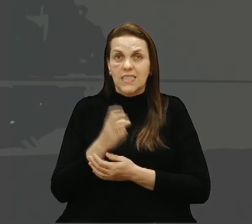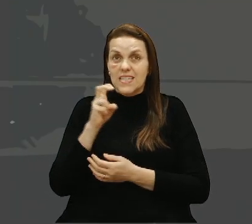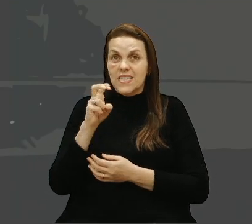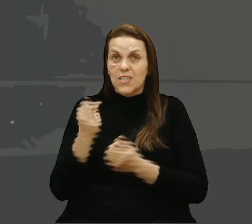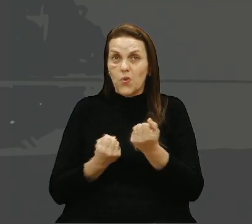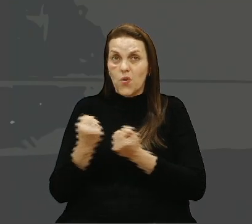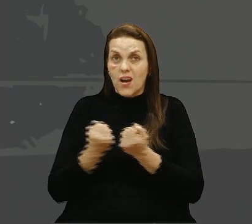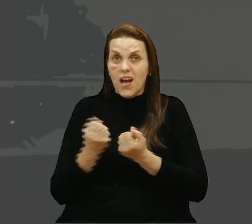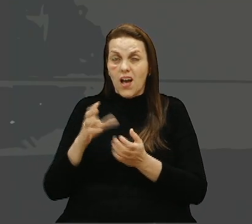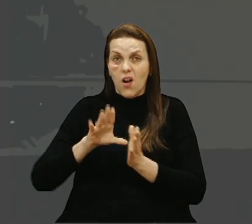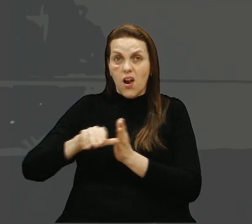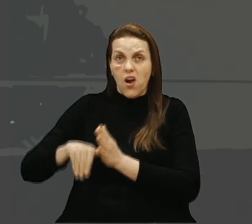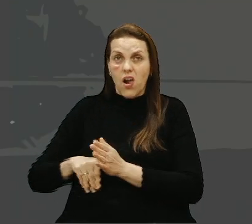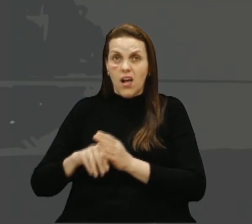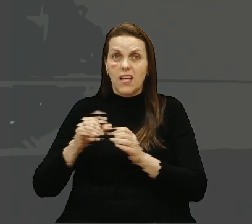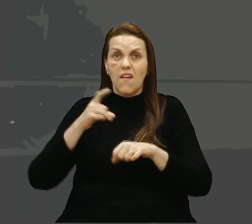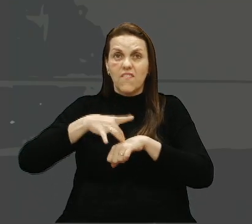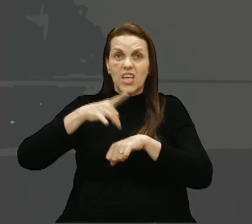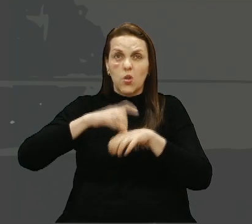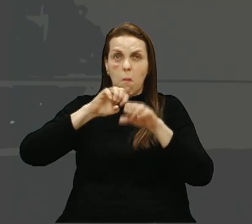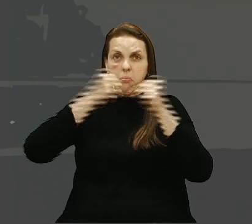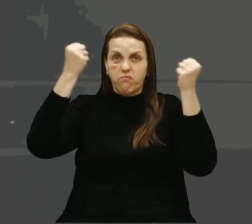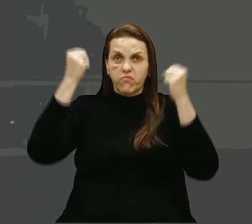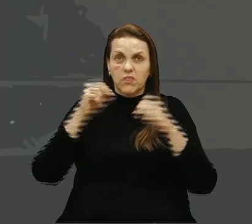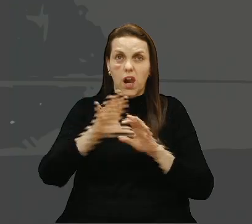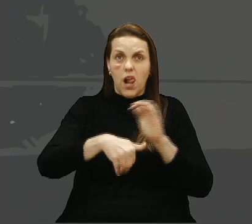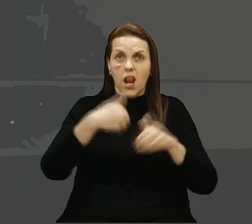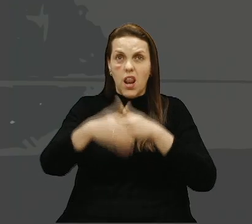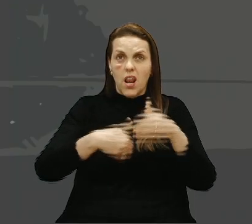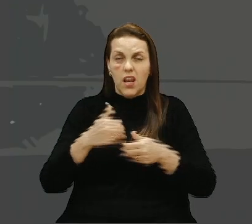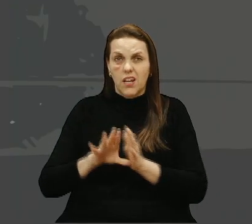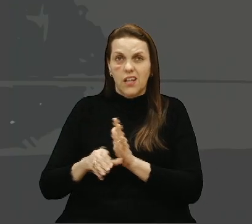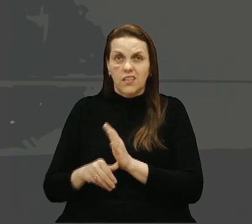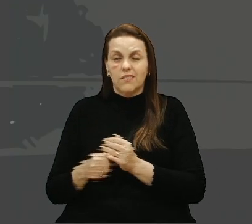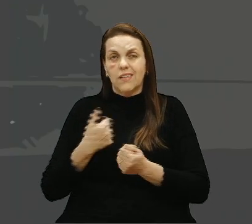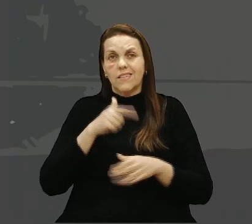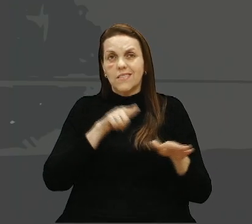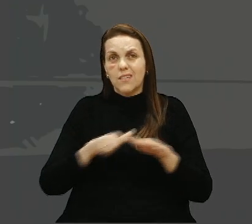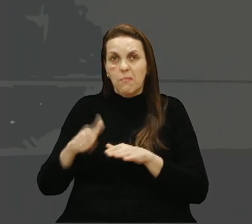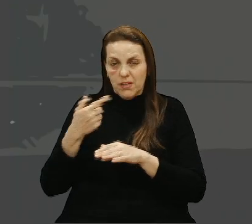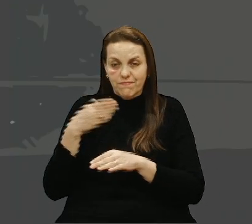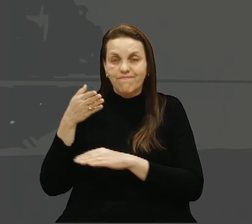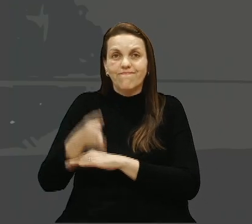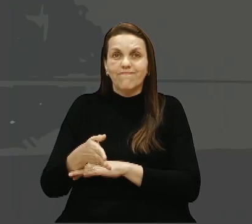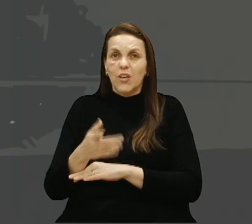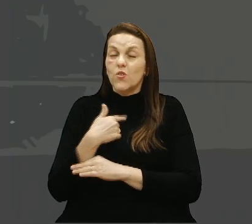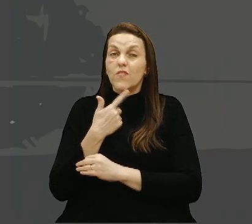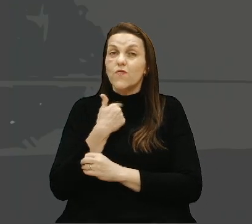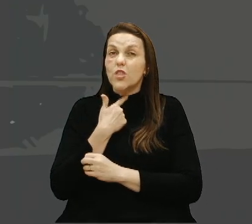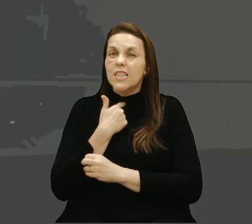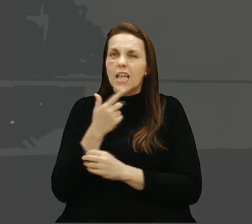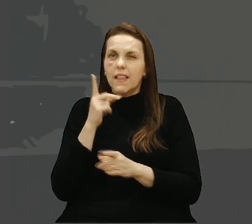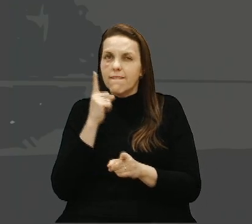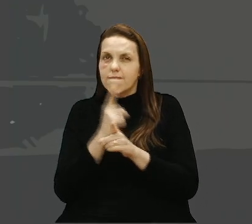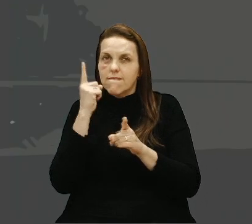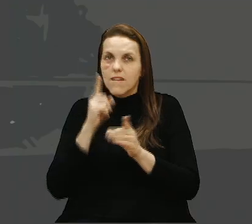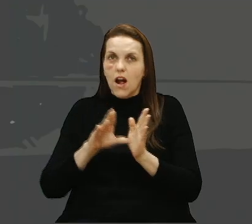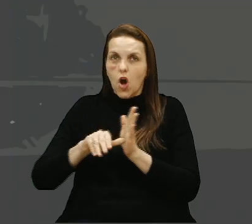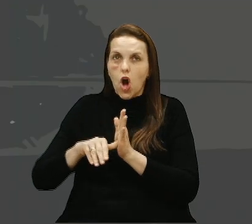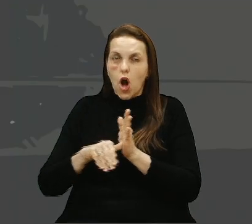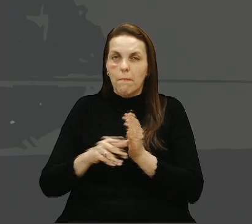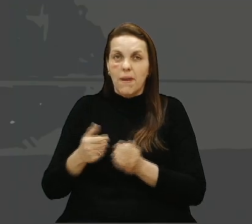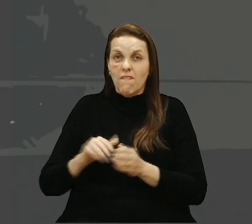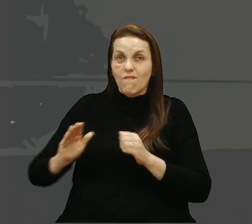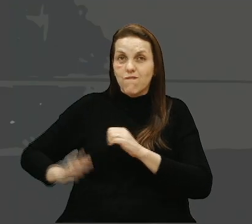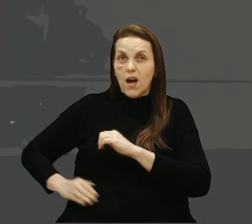roubaram. Estouraram o vidro, levaram coisa. Tentei essa semana ir lá, mas não achei os caras. Tava louco para pegar eles roubando lá, furtando. Esses vagabundos que tem